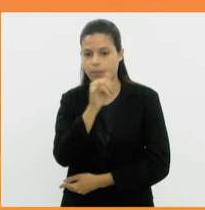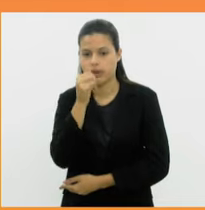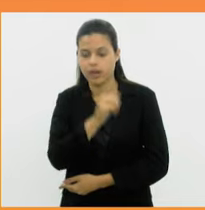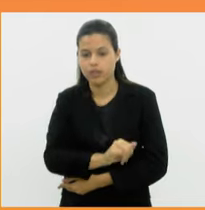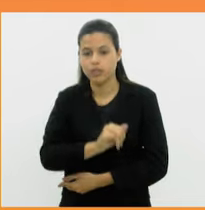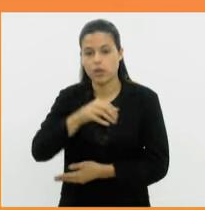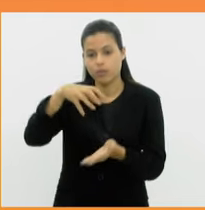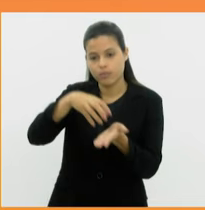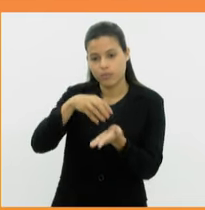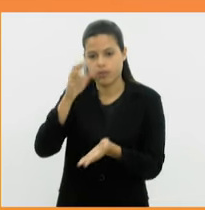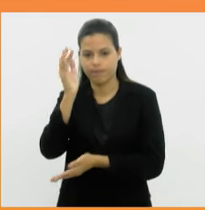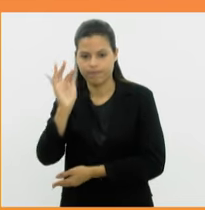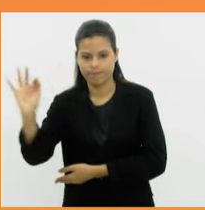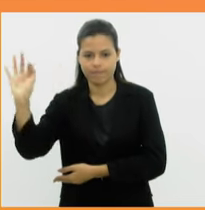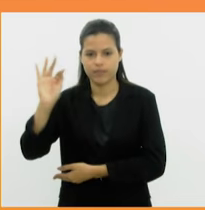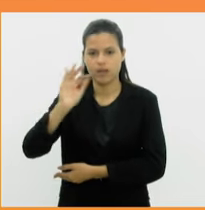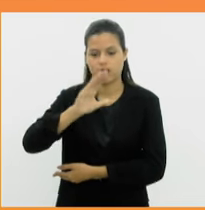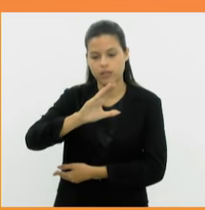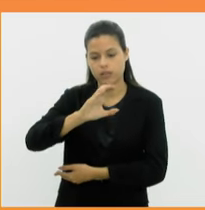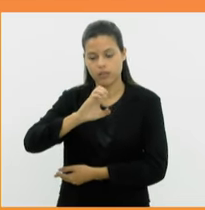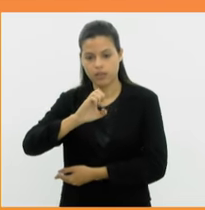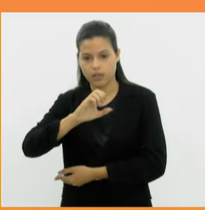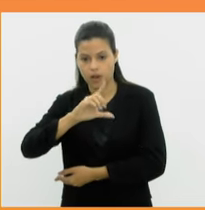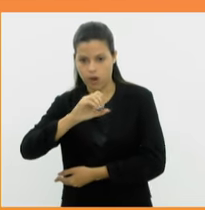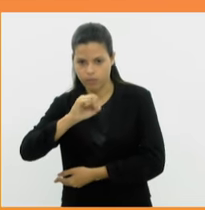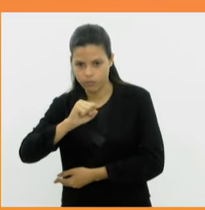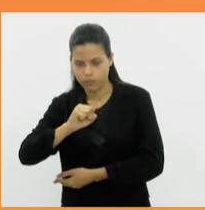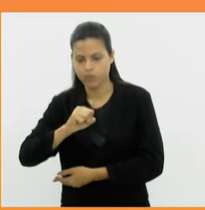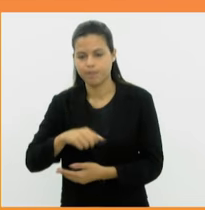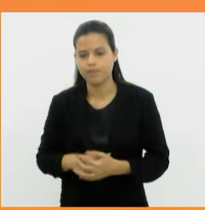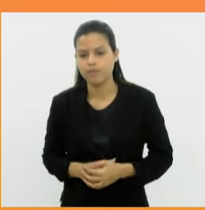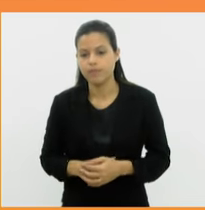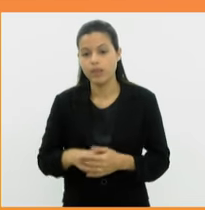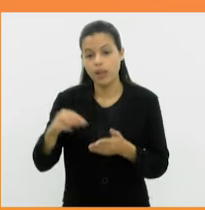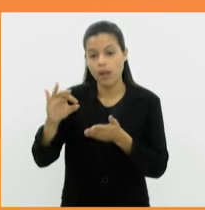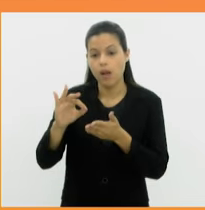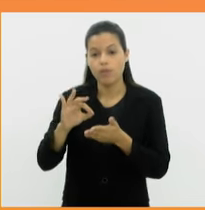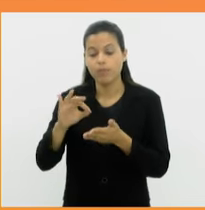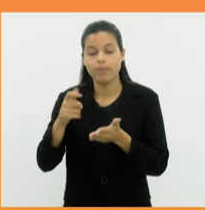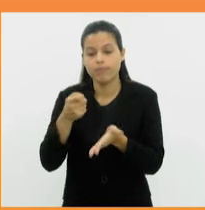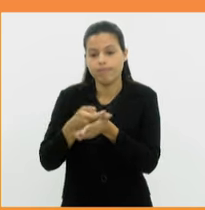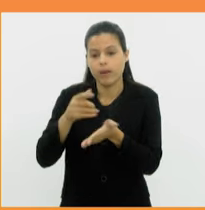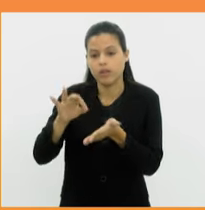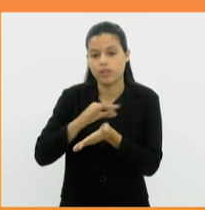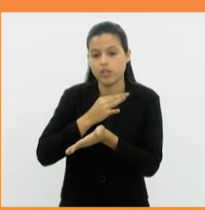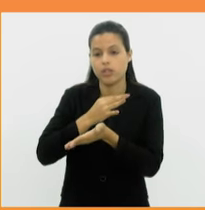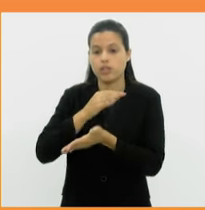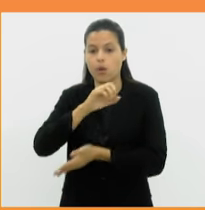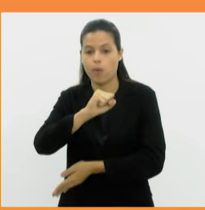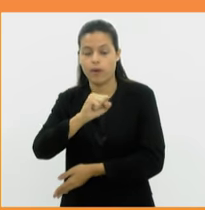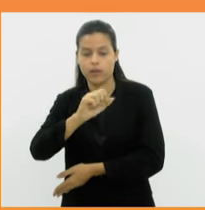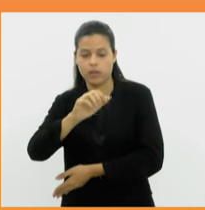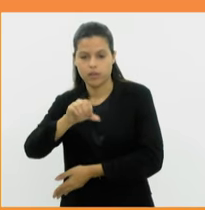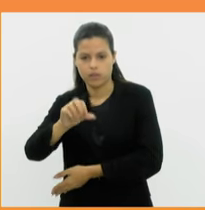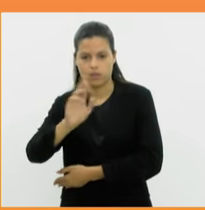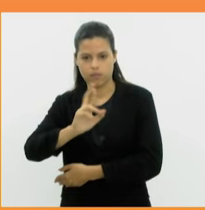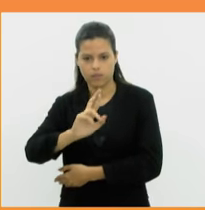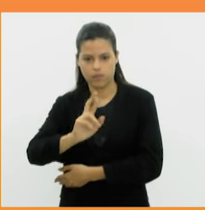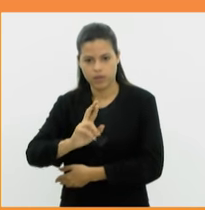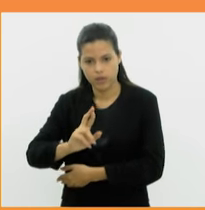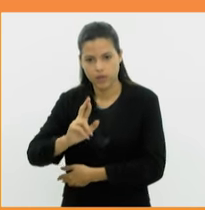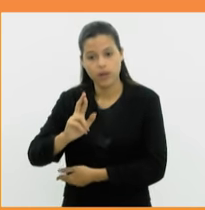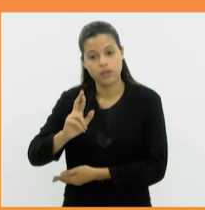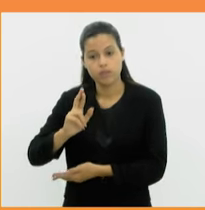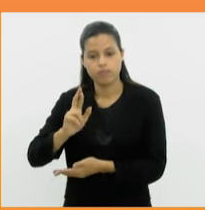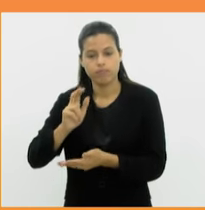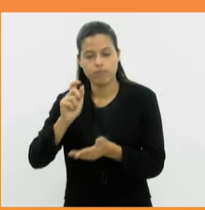Educação Tecnológica Celso Sukov da Fonseca. A taxa de inscrição é de R$ 89,90 e deve ser